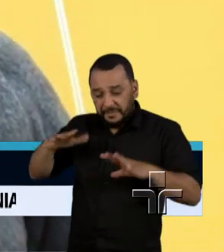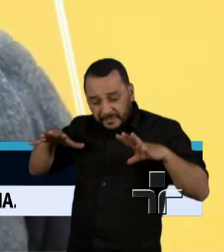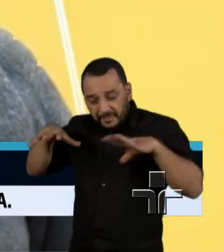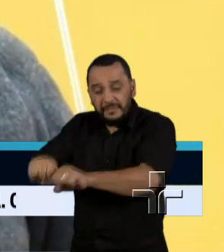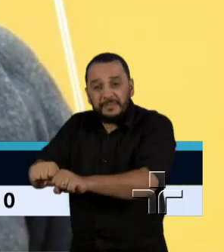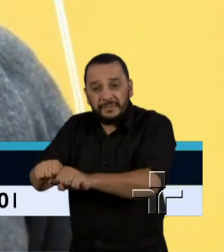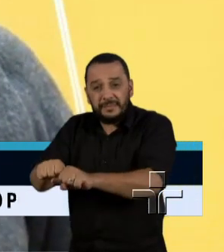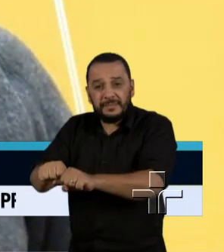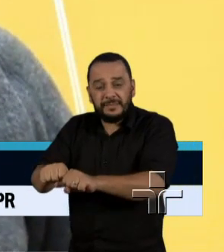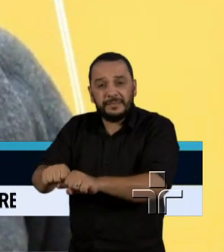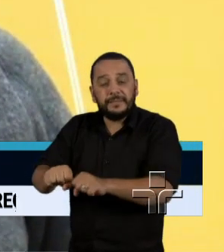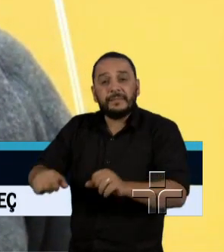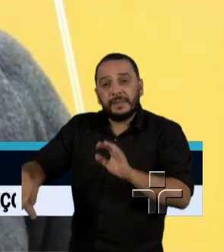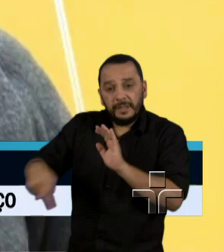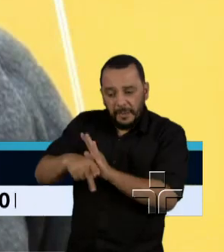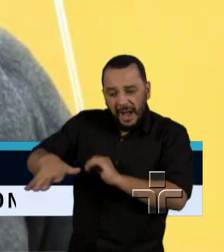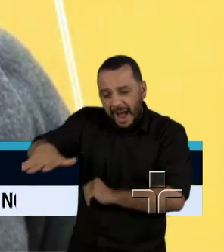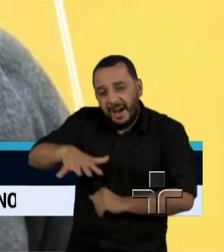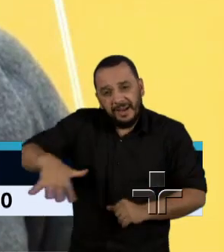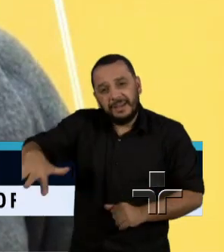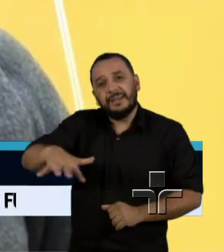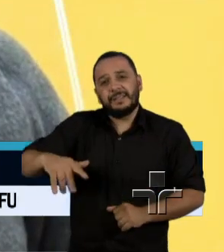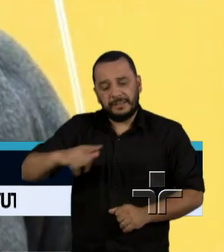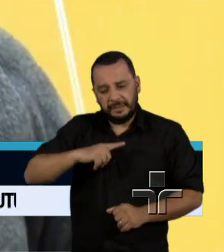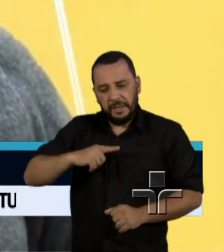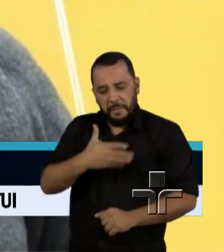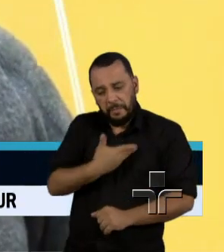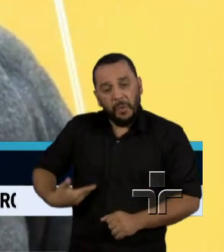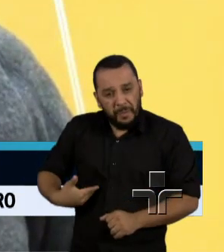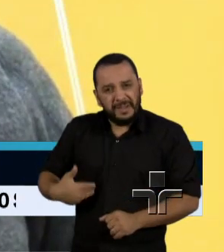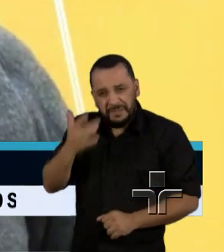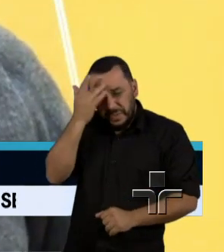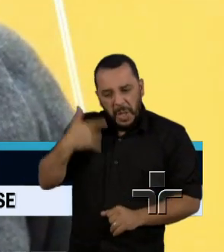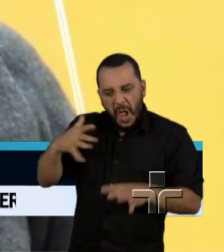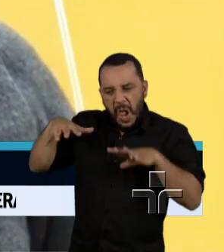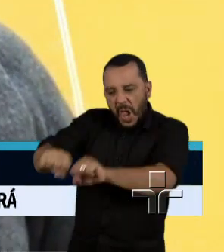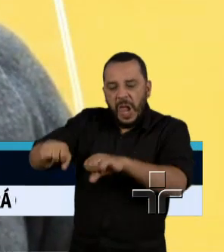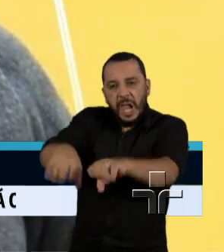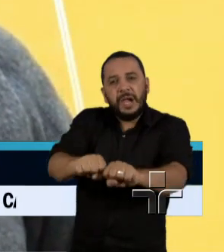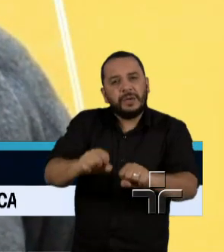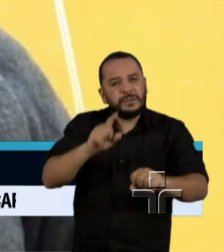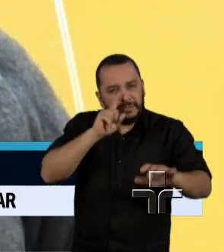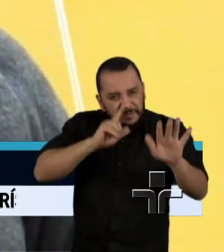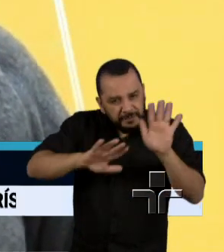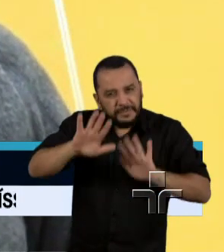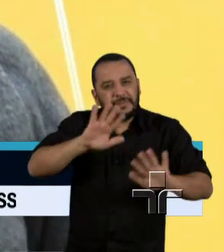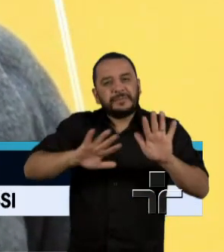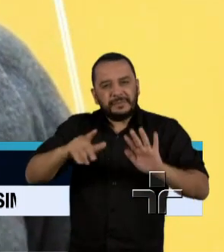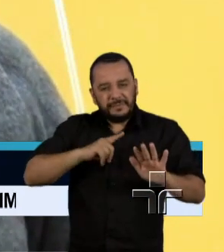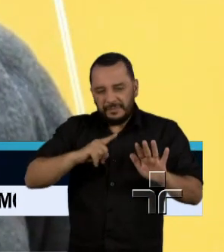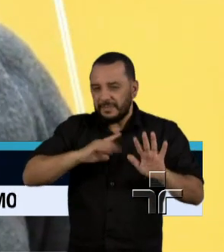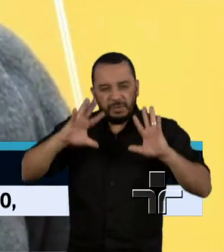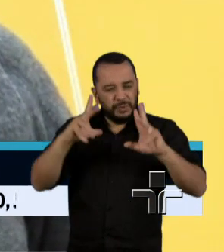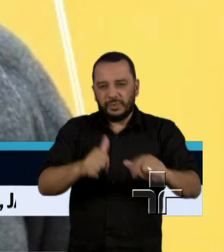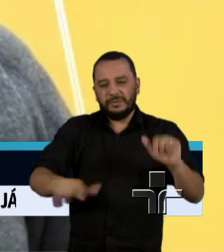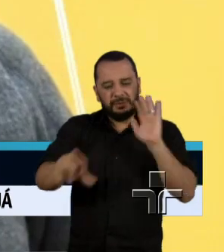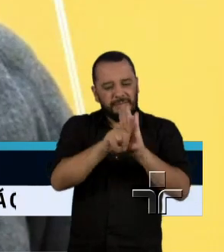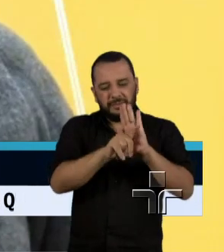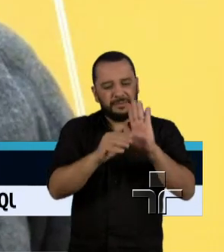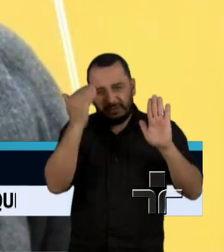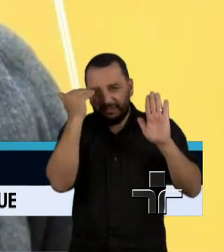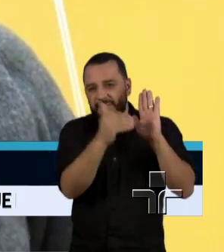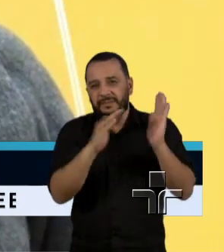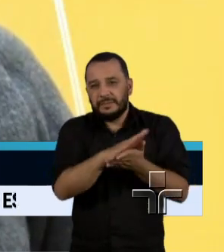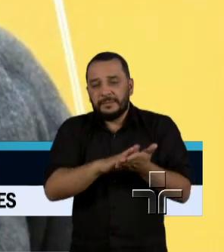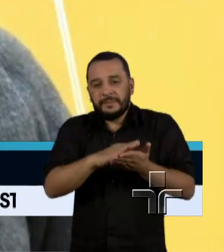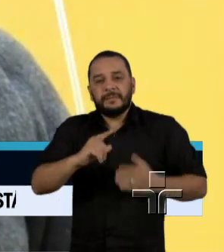tentar assegurar posse sobre áreas públicas. Então, é um apanhado de coisas ilegais. A gente, no projeto que eu coordeno, o